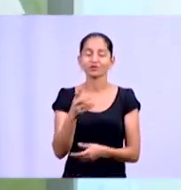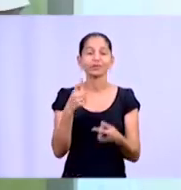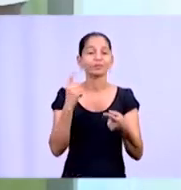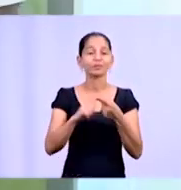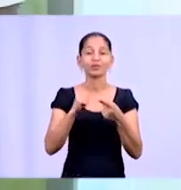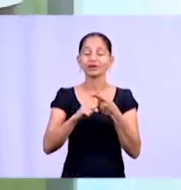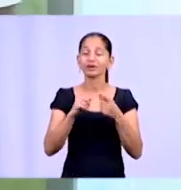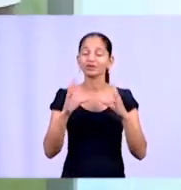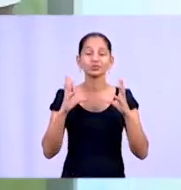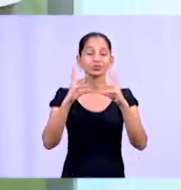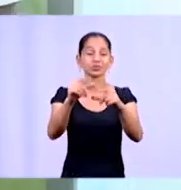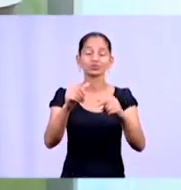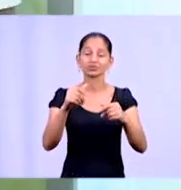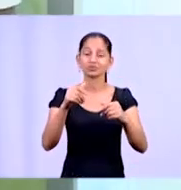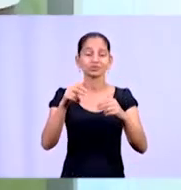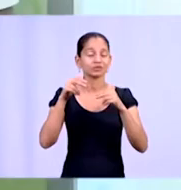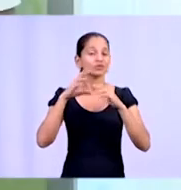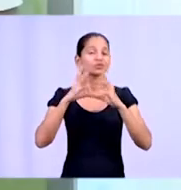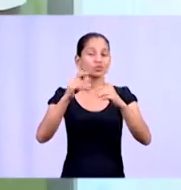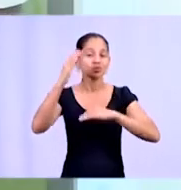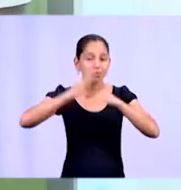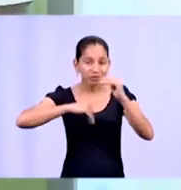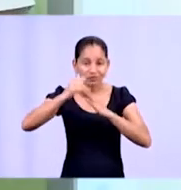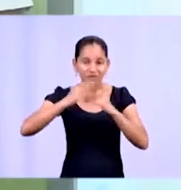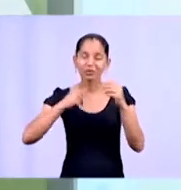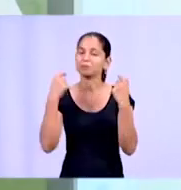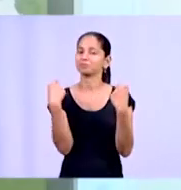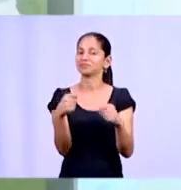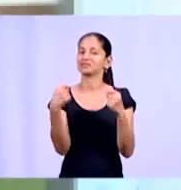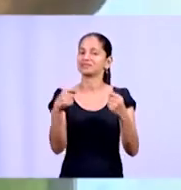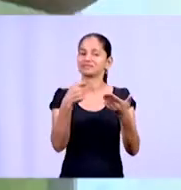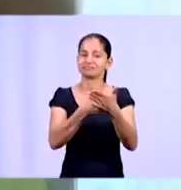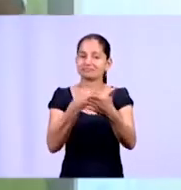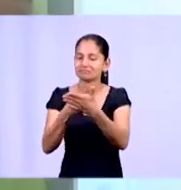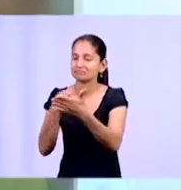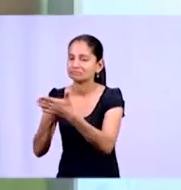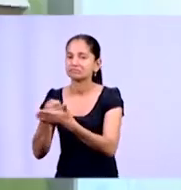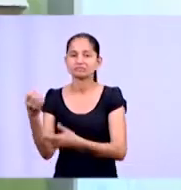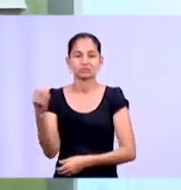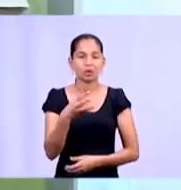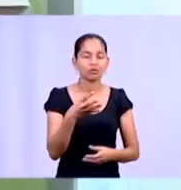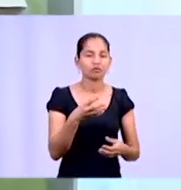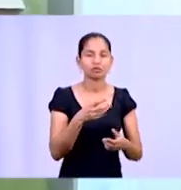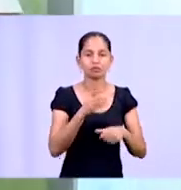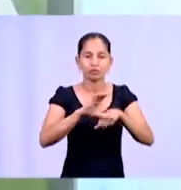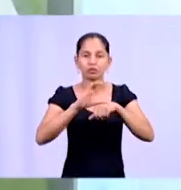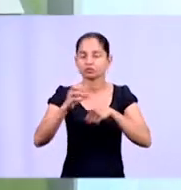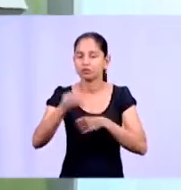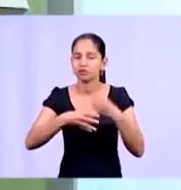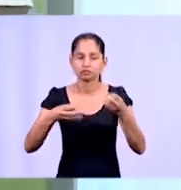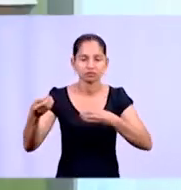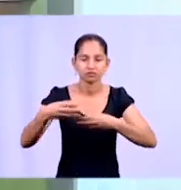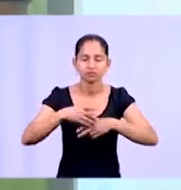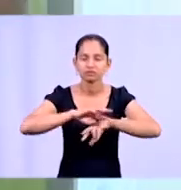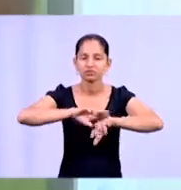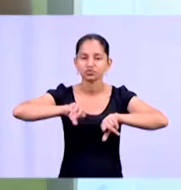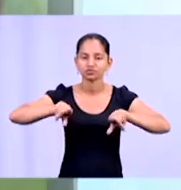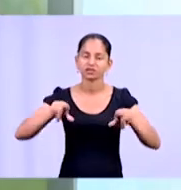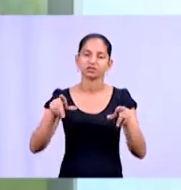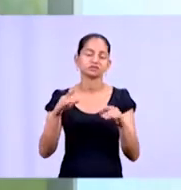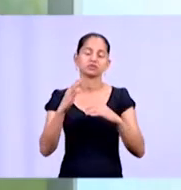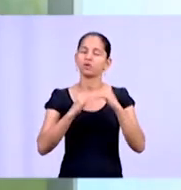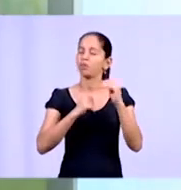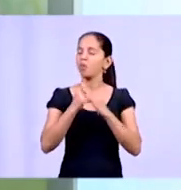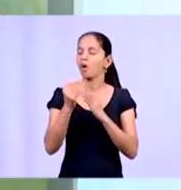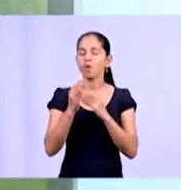mercado pede, né? O mercado exige que você esteja, né, sempre atualizado, seja qual for a